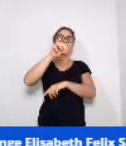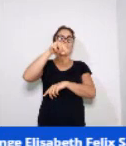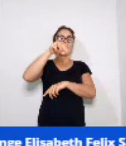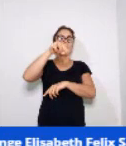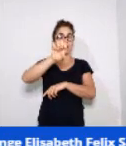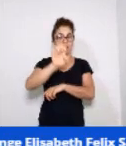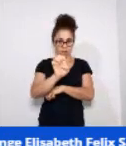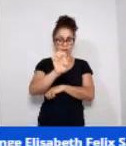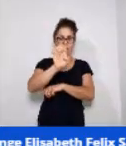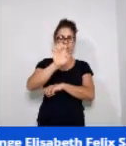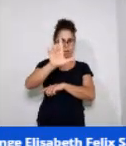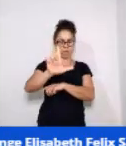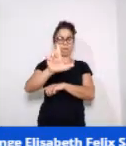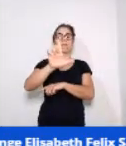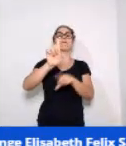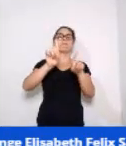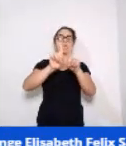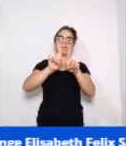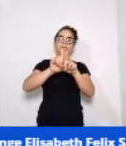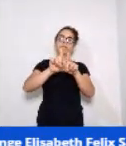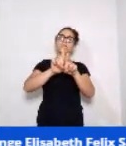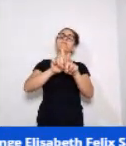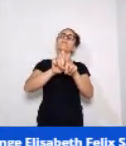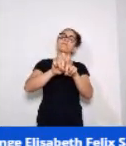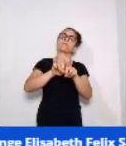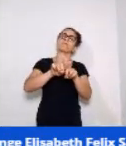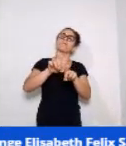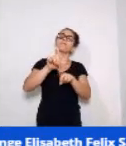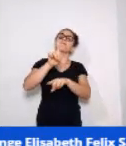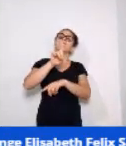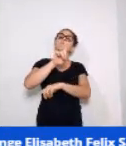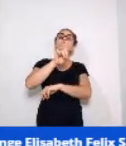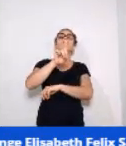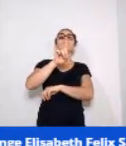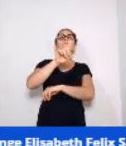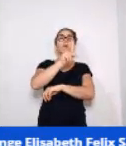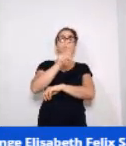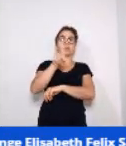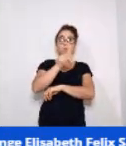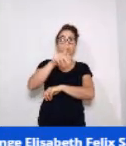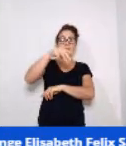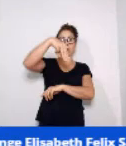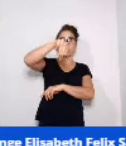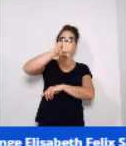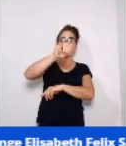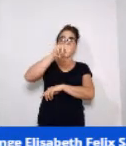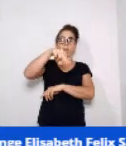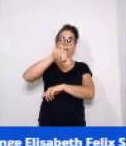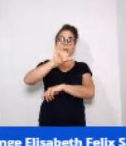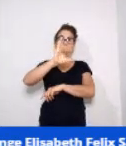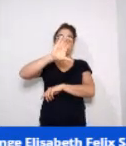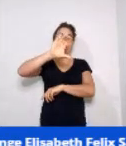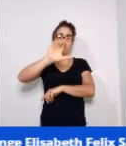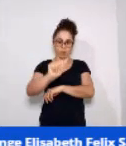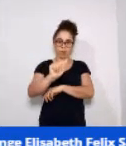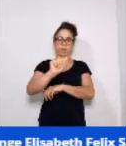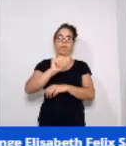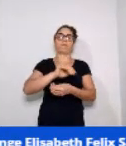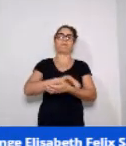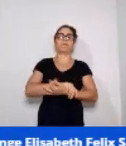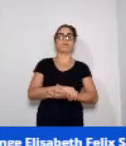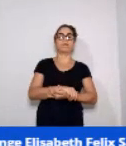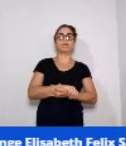Educacionais, e nossa gerente de Ensino Fundamental e Médio, a professora Mônica de Oliveira Inácio Prestes.